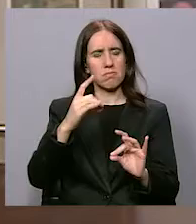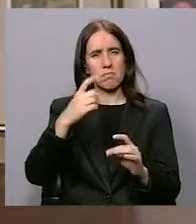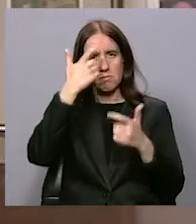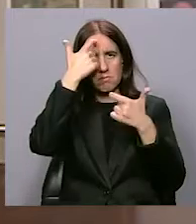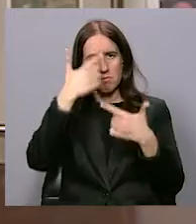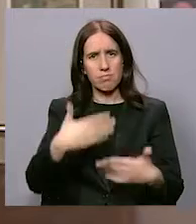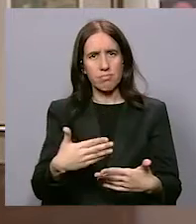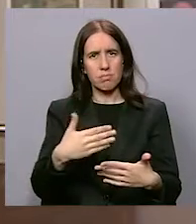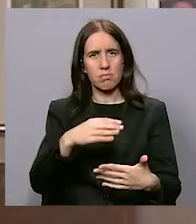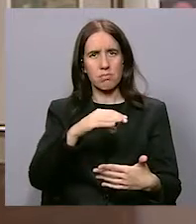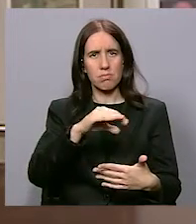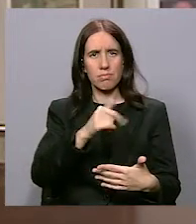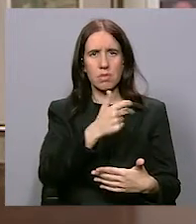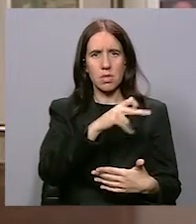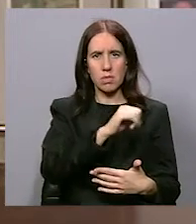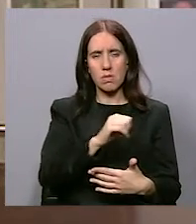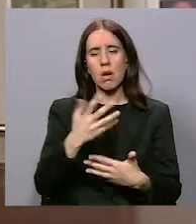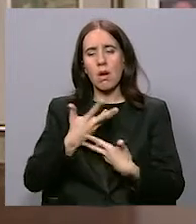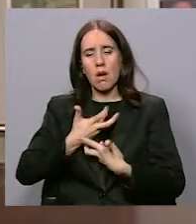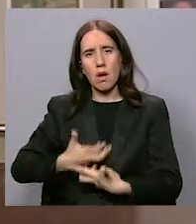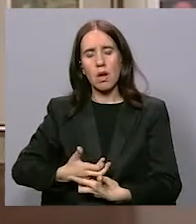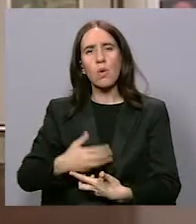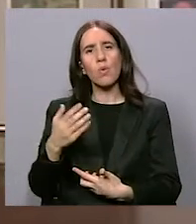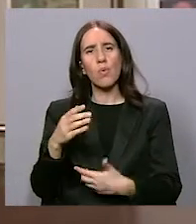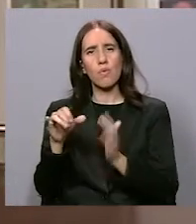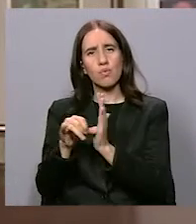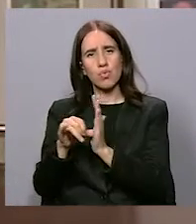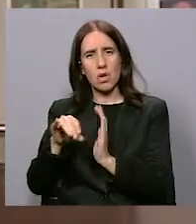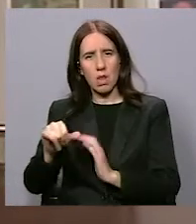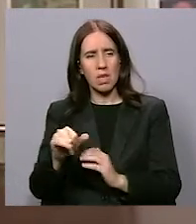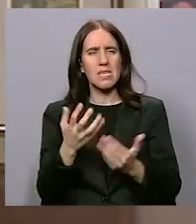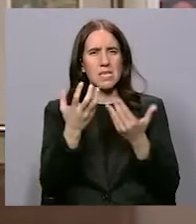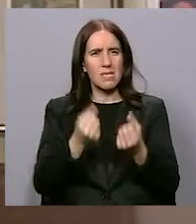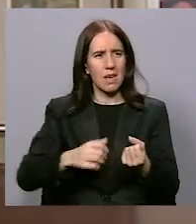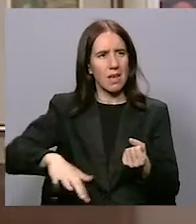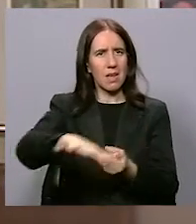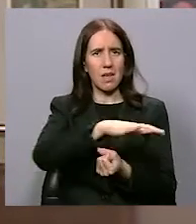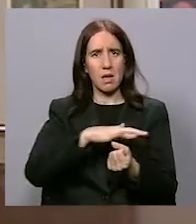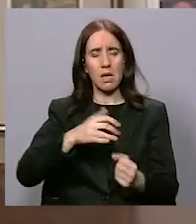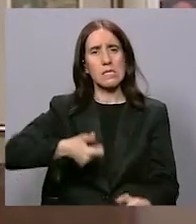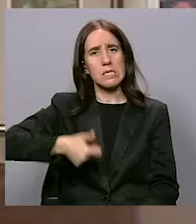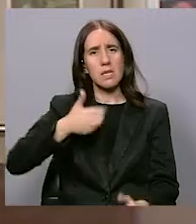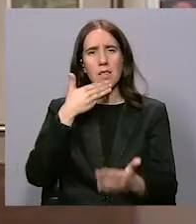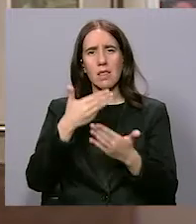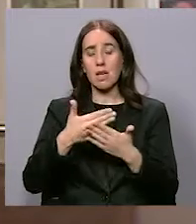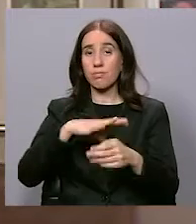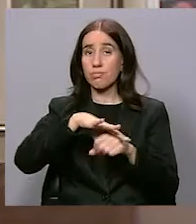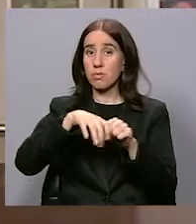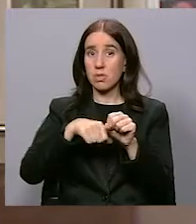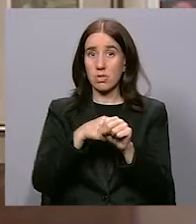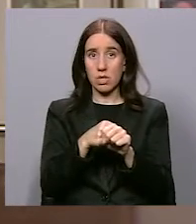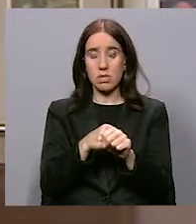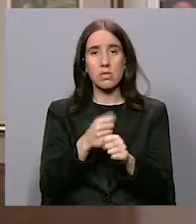enfrentamos o pesar no funchal o espectro da seca e sobretudo as